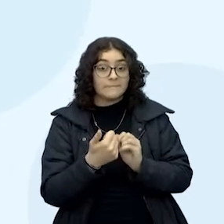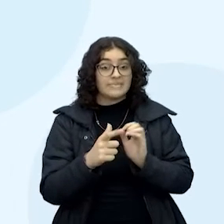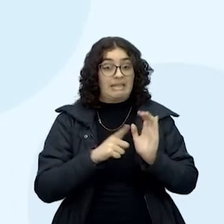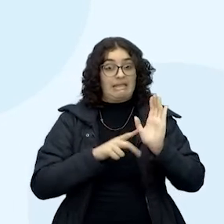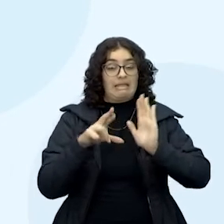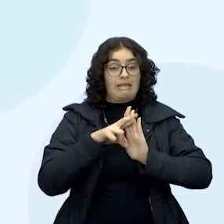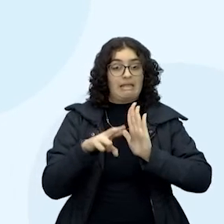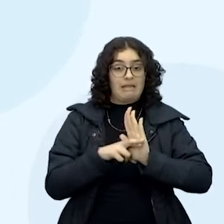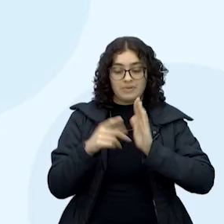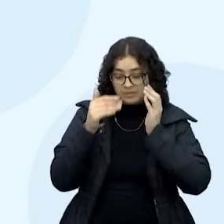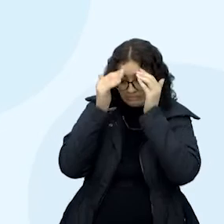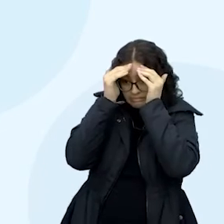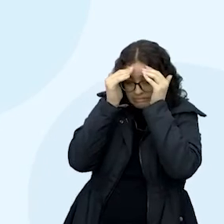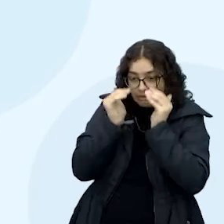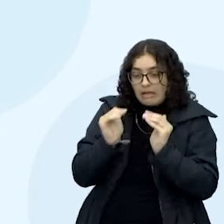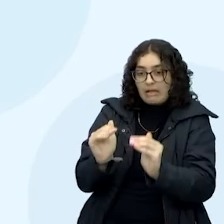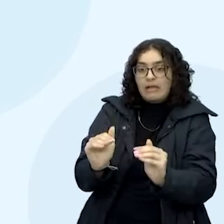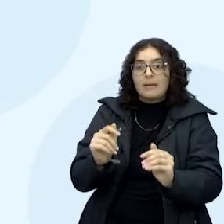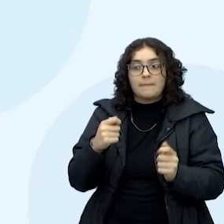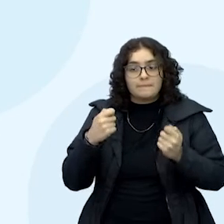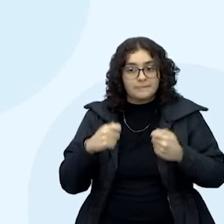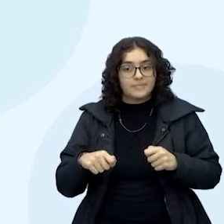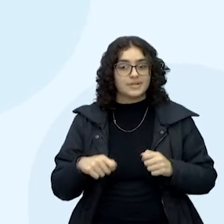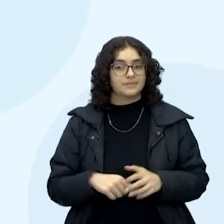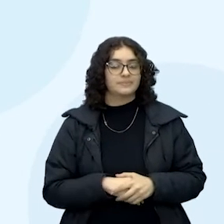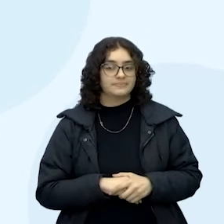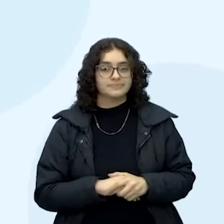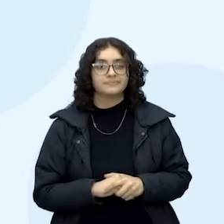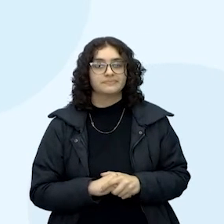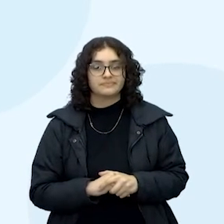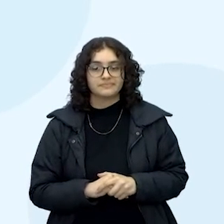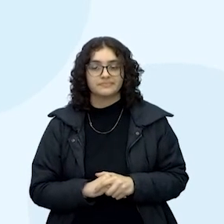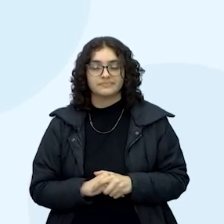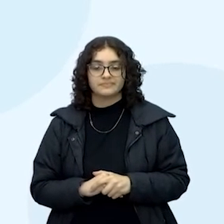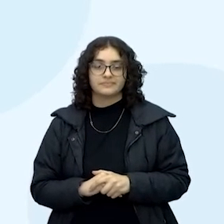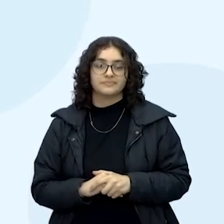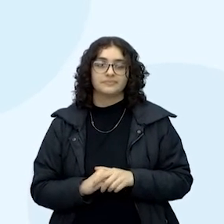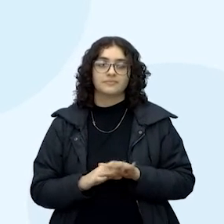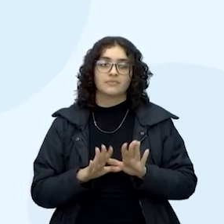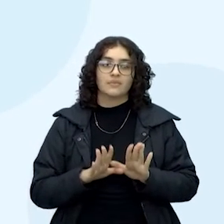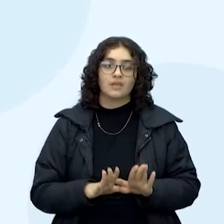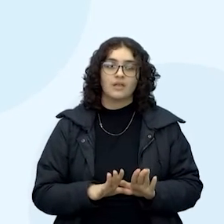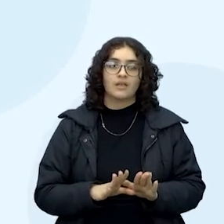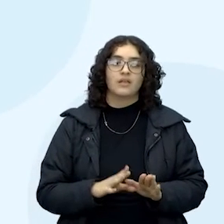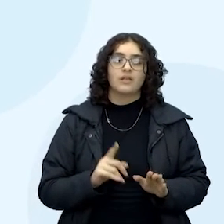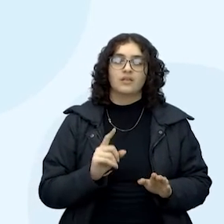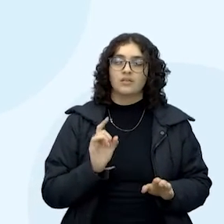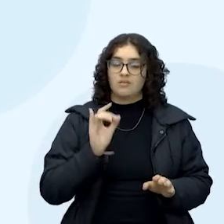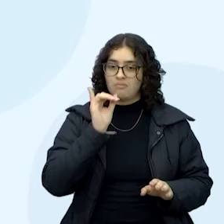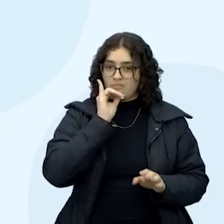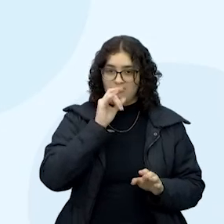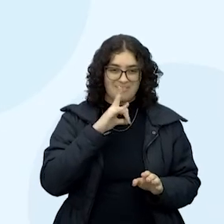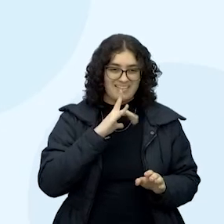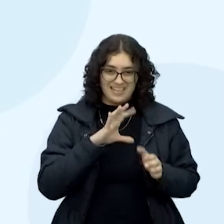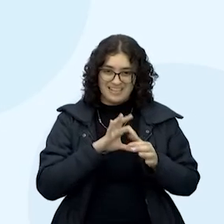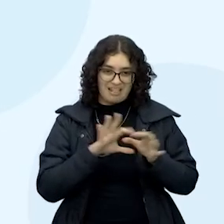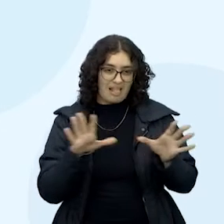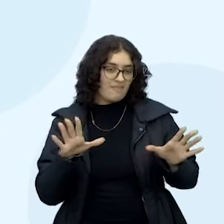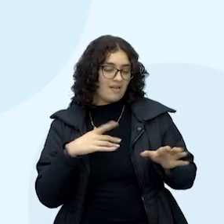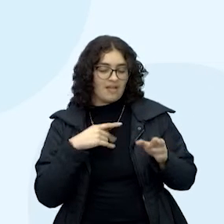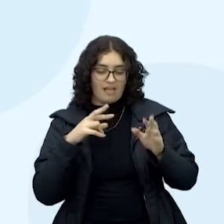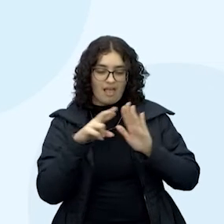regras, tá? Precisa seguir as regras da Constituição. E quando é o poder absoluto, ele segue as próprias